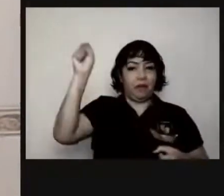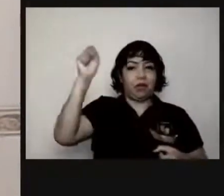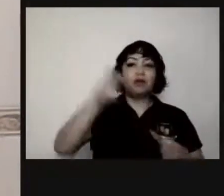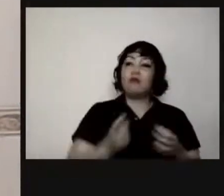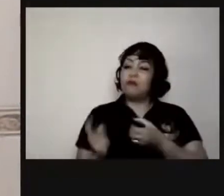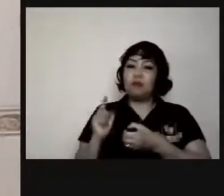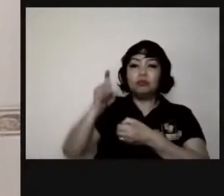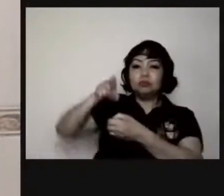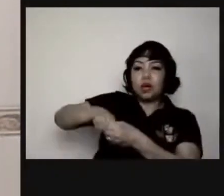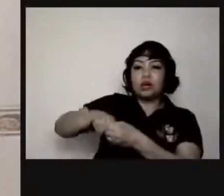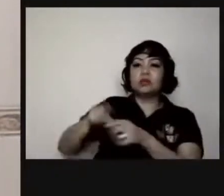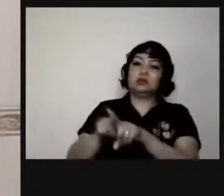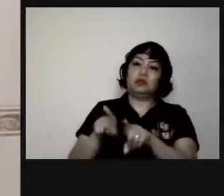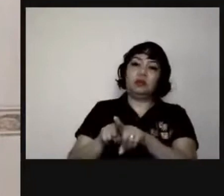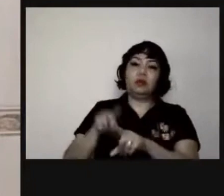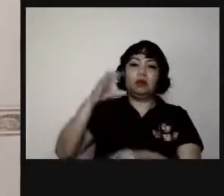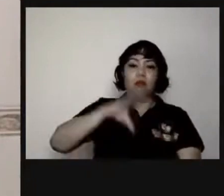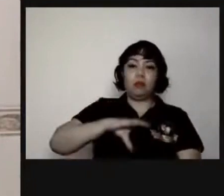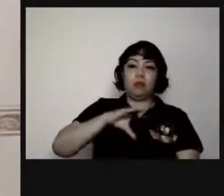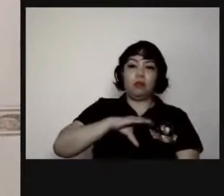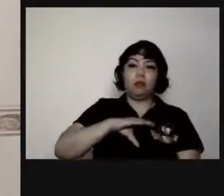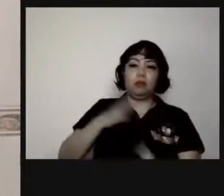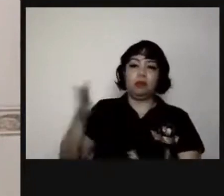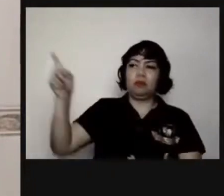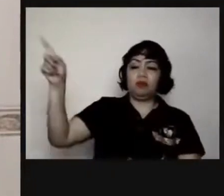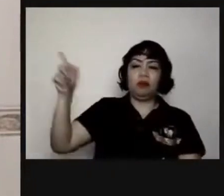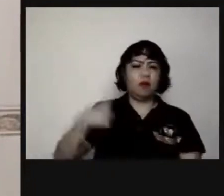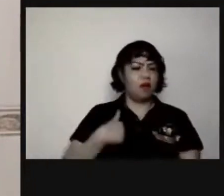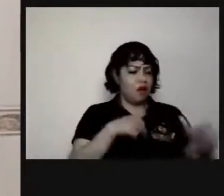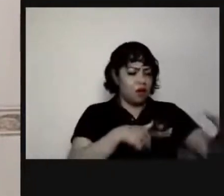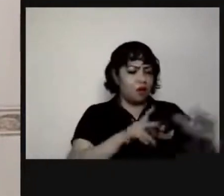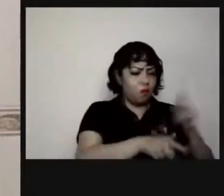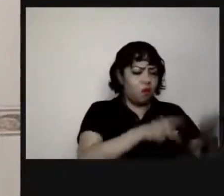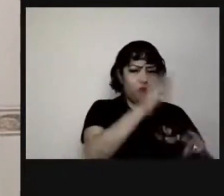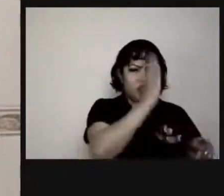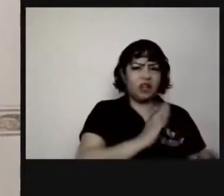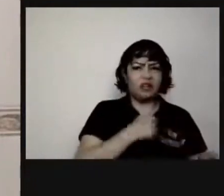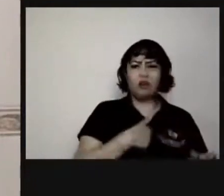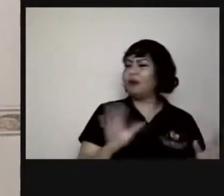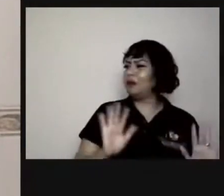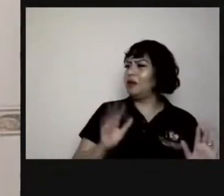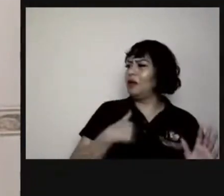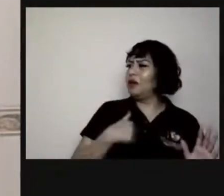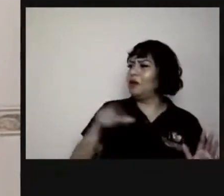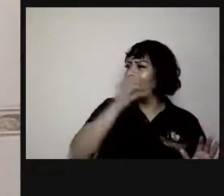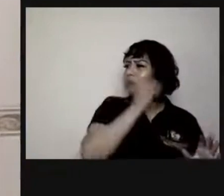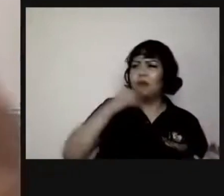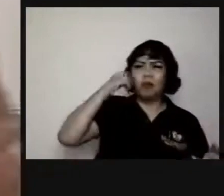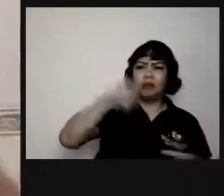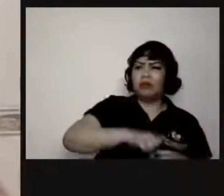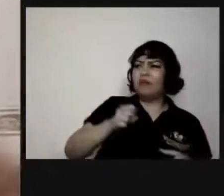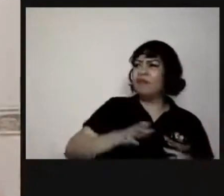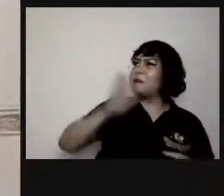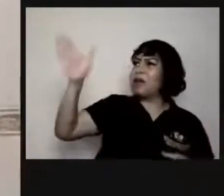Portugal. E o povo brasileiro, então, opa, nós vamos ficar aqui sozinhos. E aí, né, houve, né,